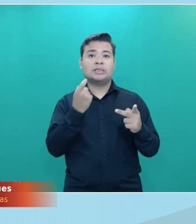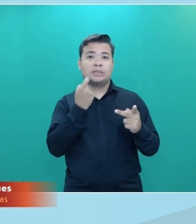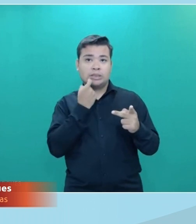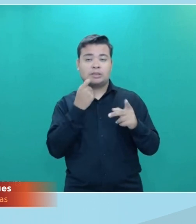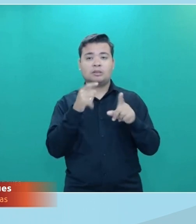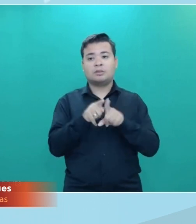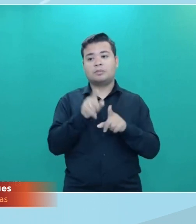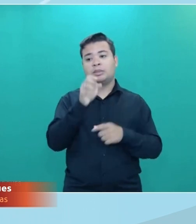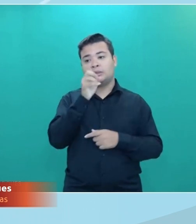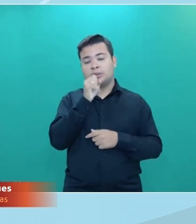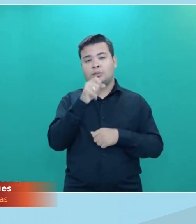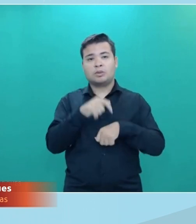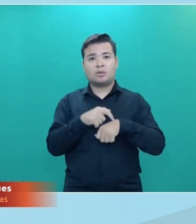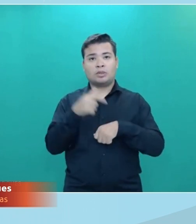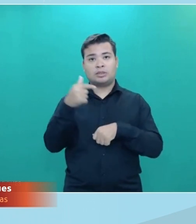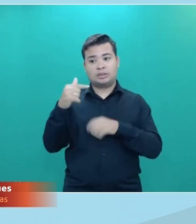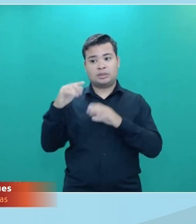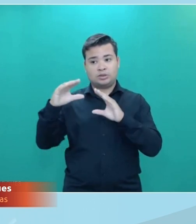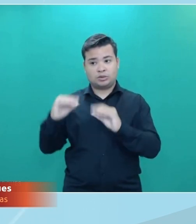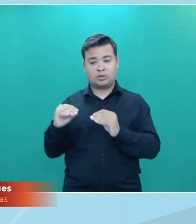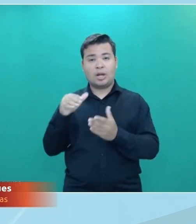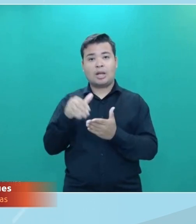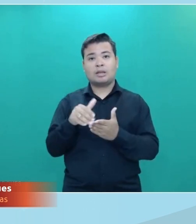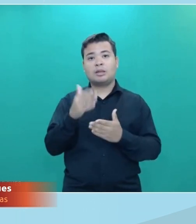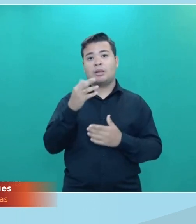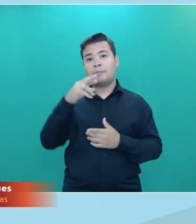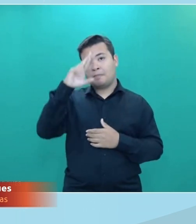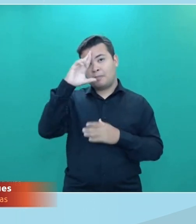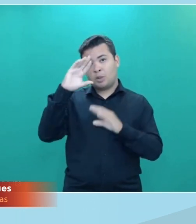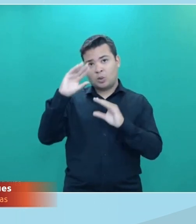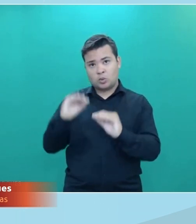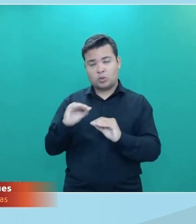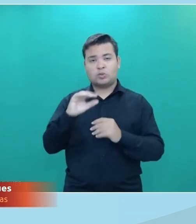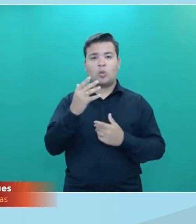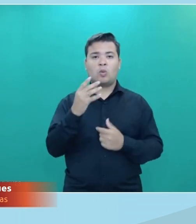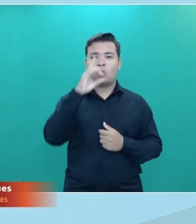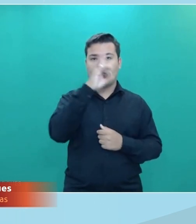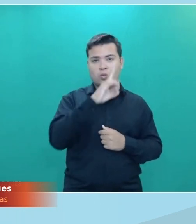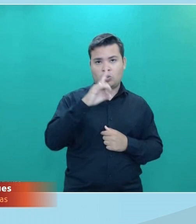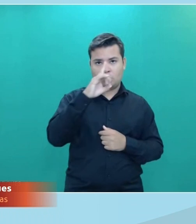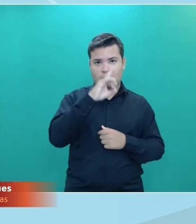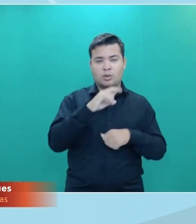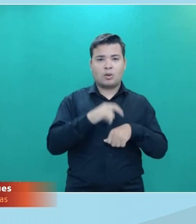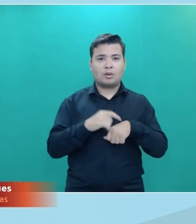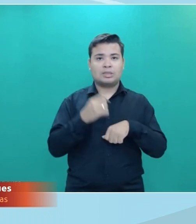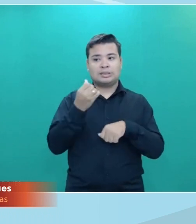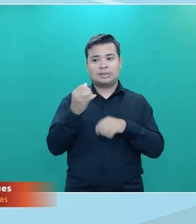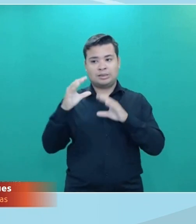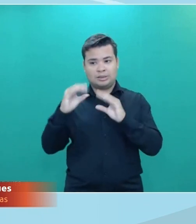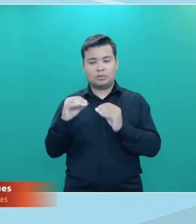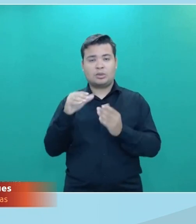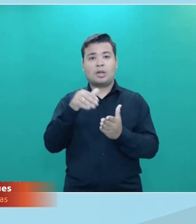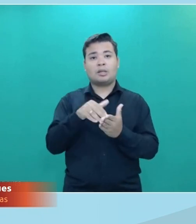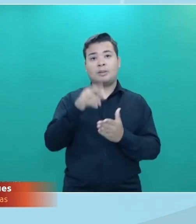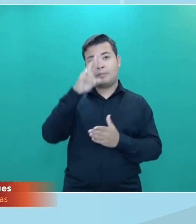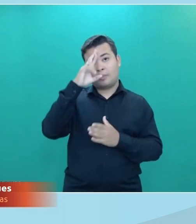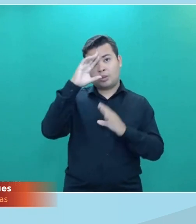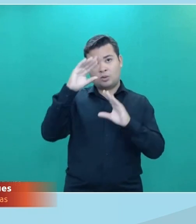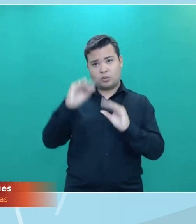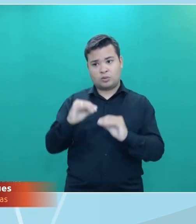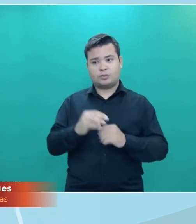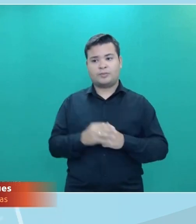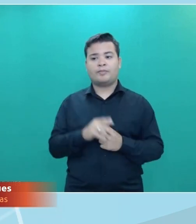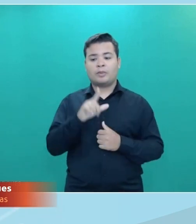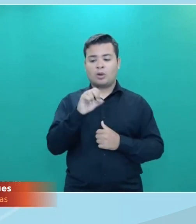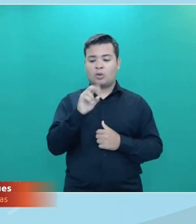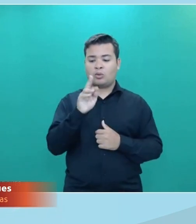sábado, das 7 da noite à meia-noite, ou no domingo, das 6 da noite à meia-noite. O Lowbrow fica na